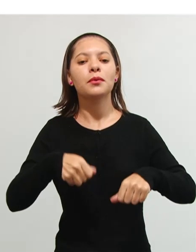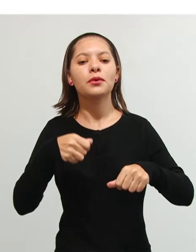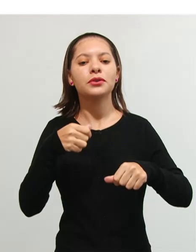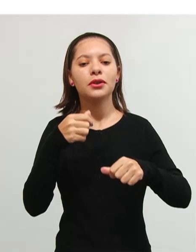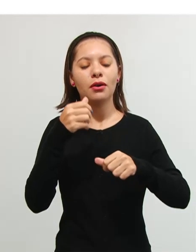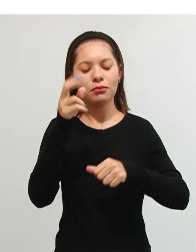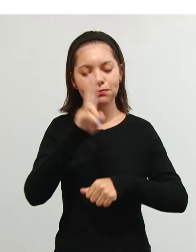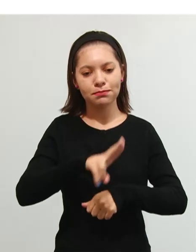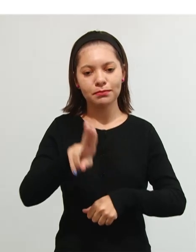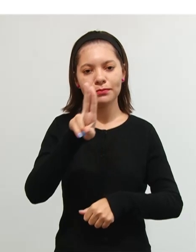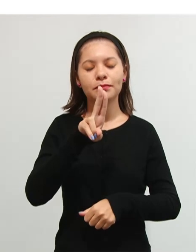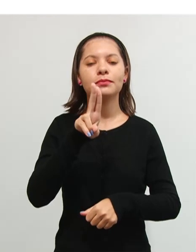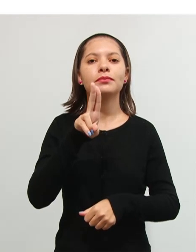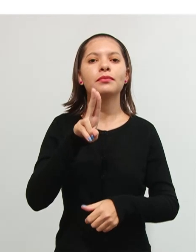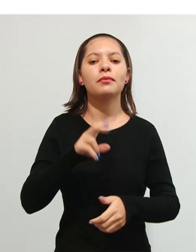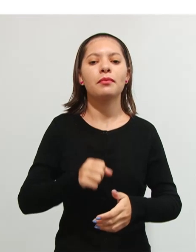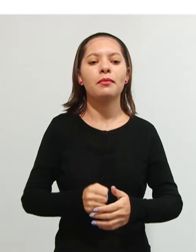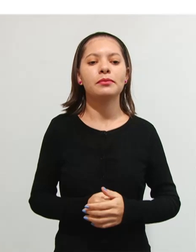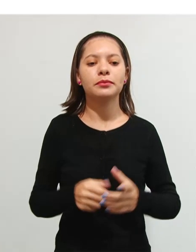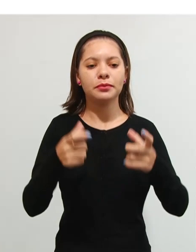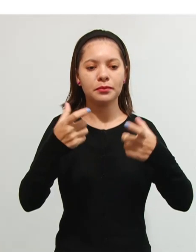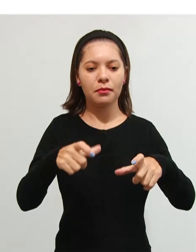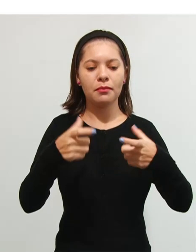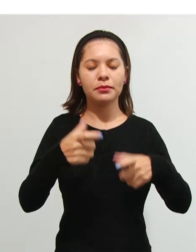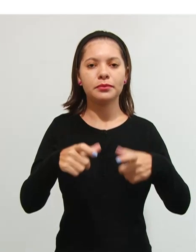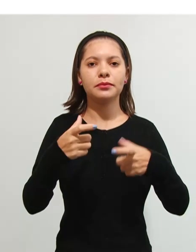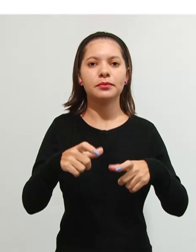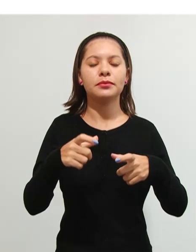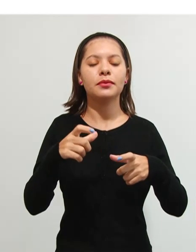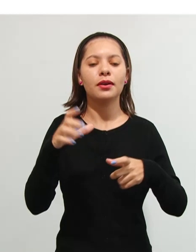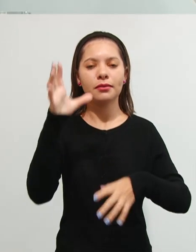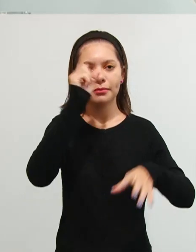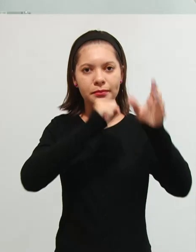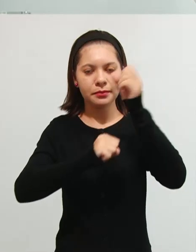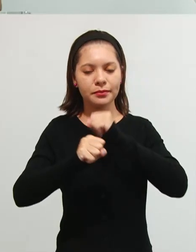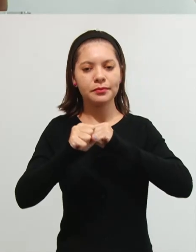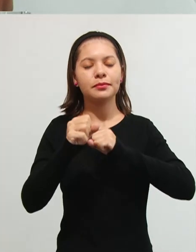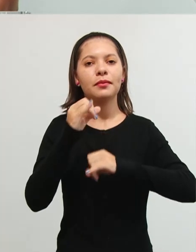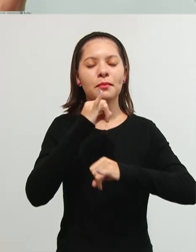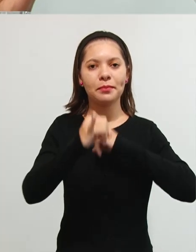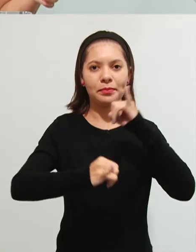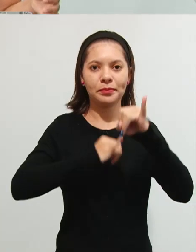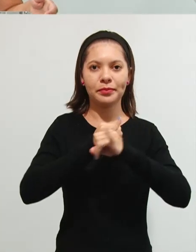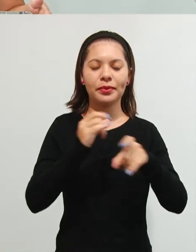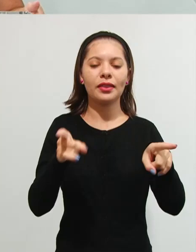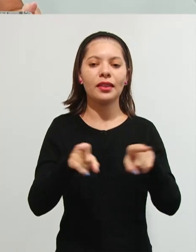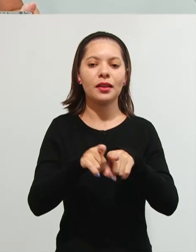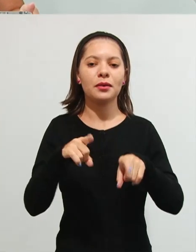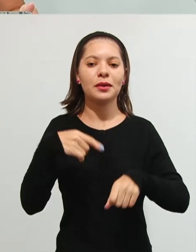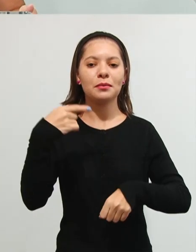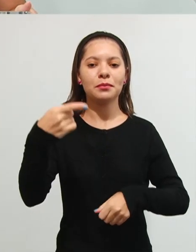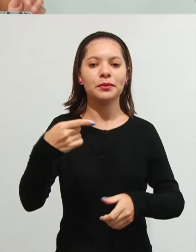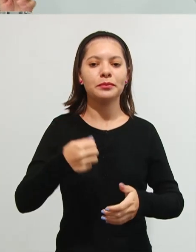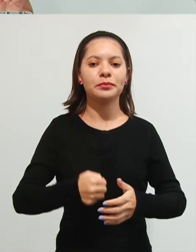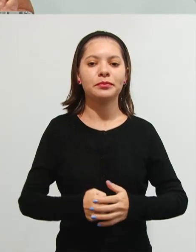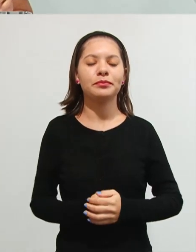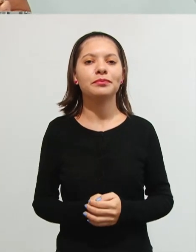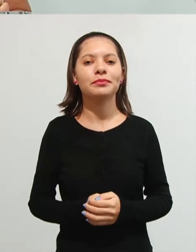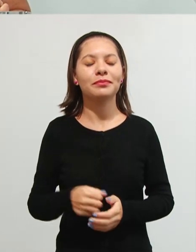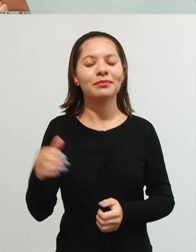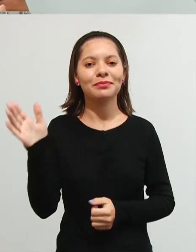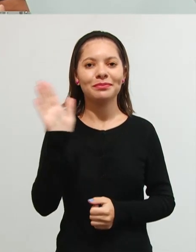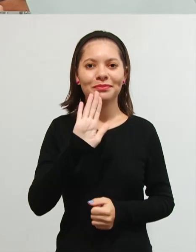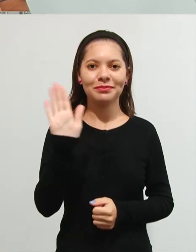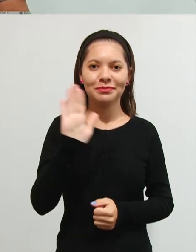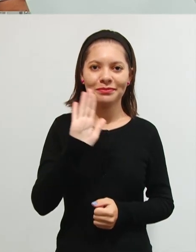conferir, tanto no seu ambiente de aprendizagem virtual, quanto também mais à frente. E eu me